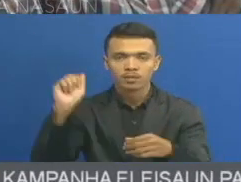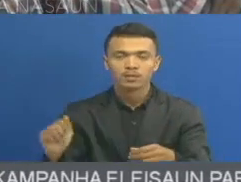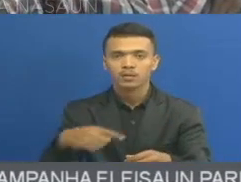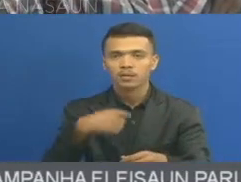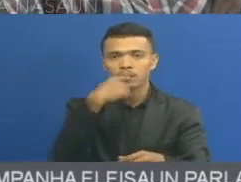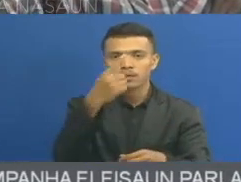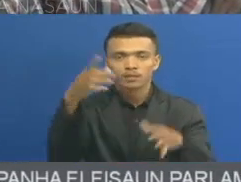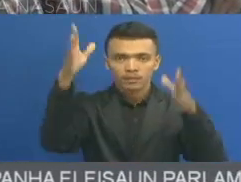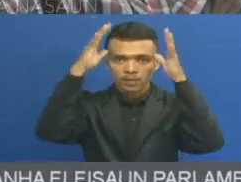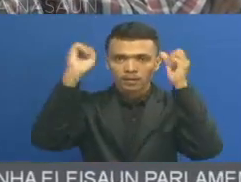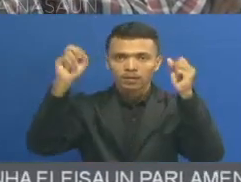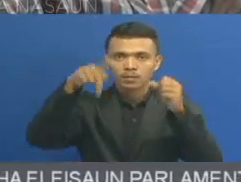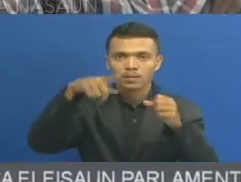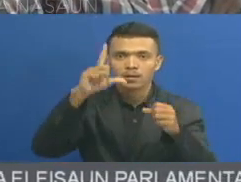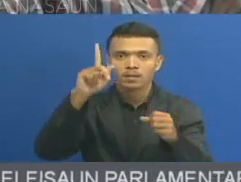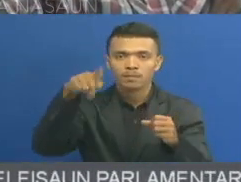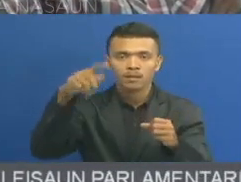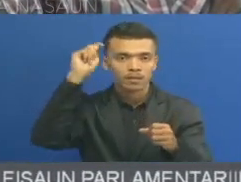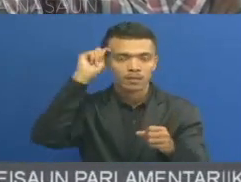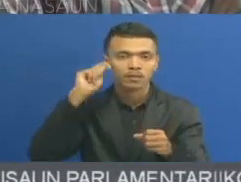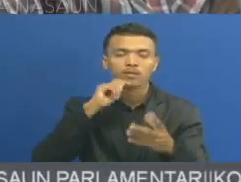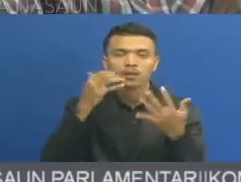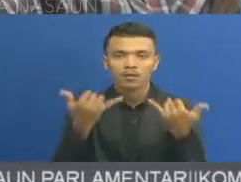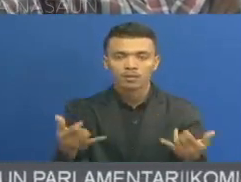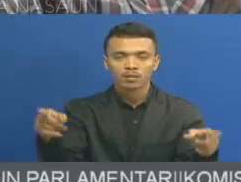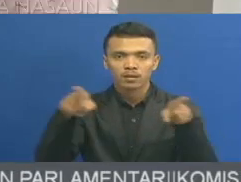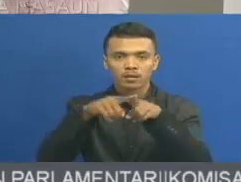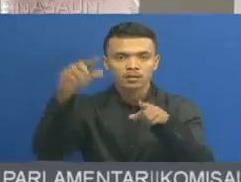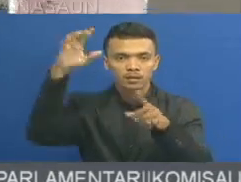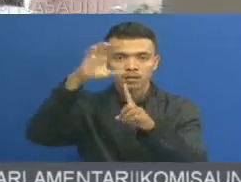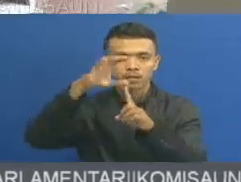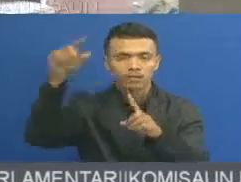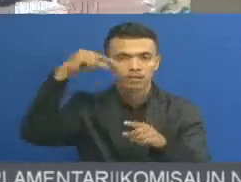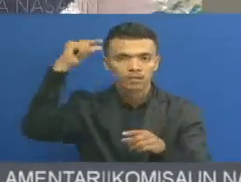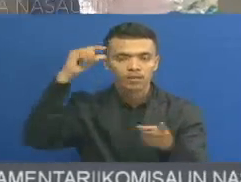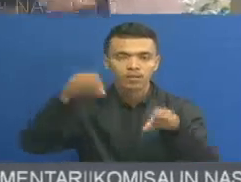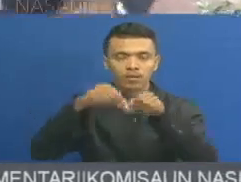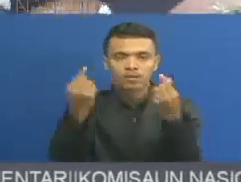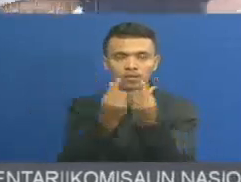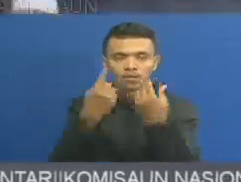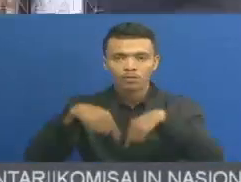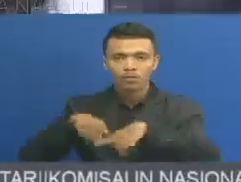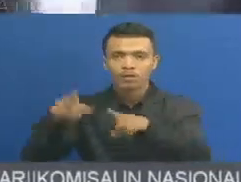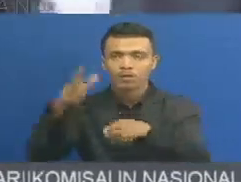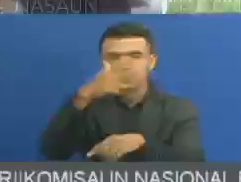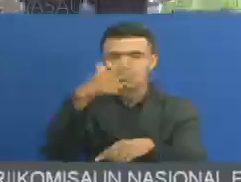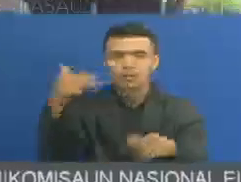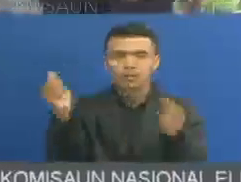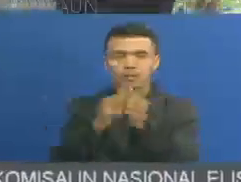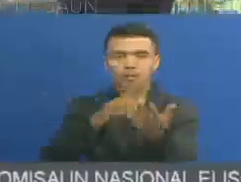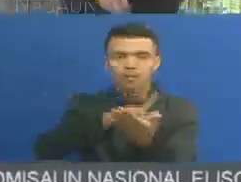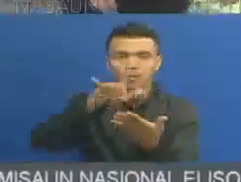informa. Presidente PLP Taur Matan Ruak, atual chefe de governo, o equipa desloca para Labuan, base Indonésia, o avião